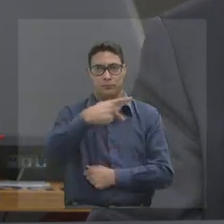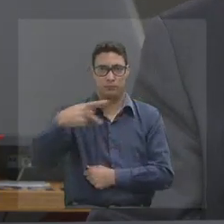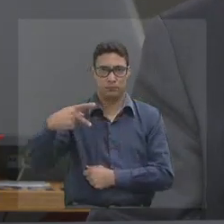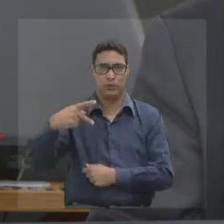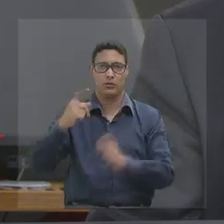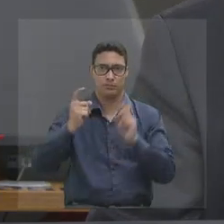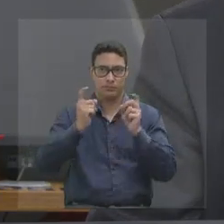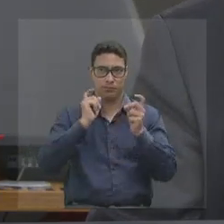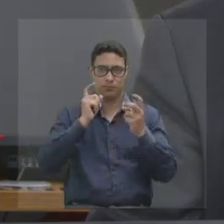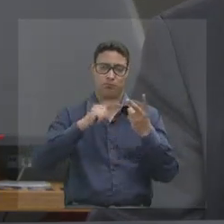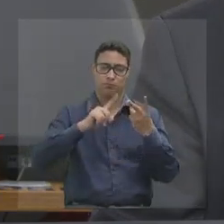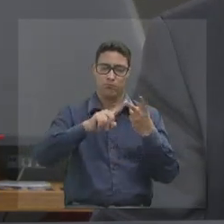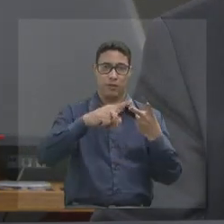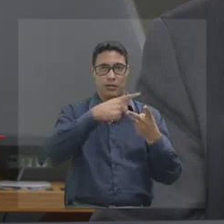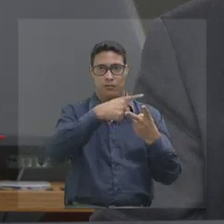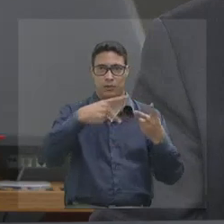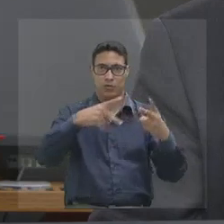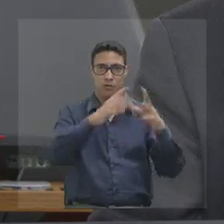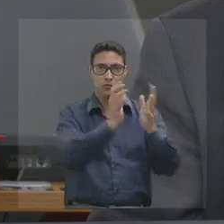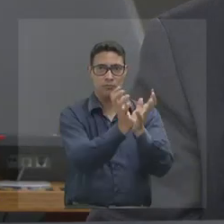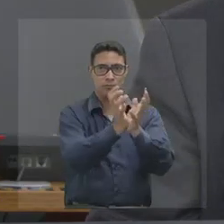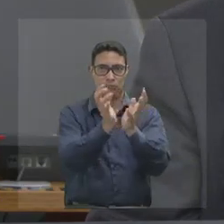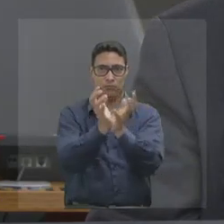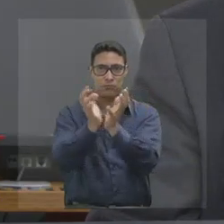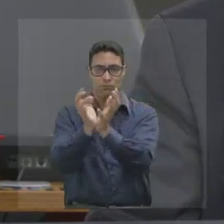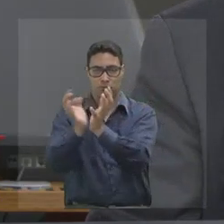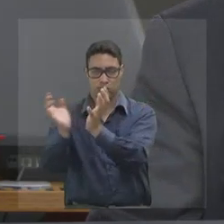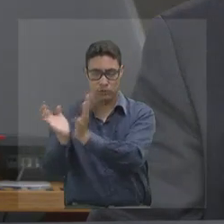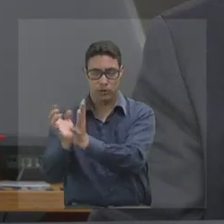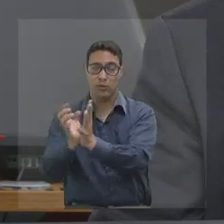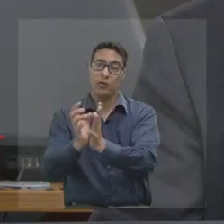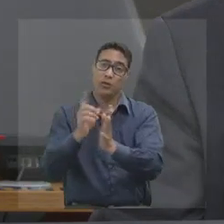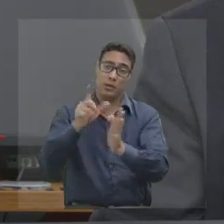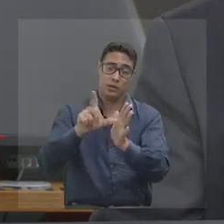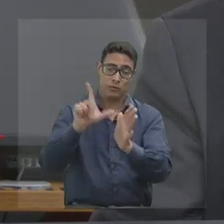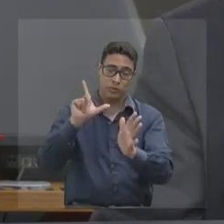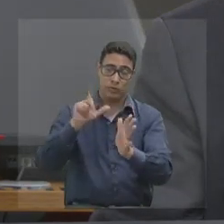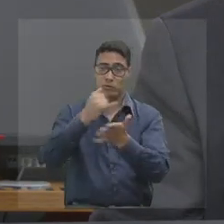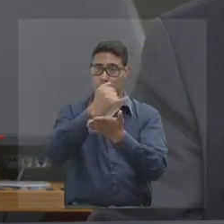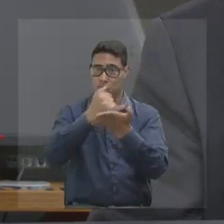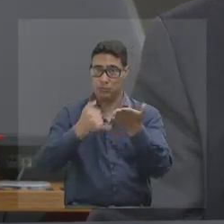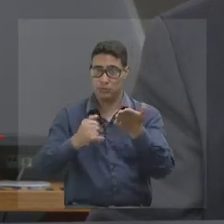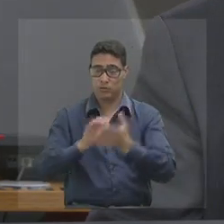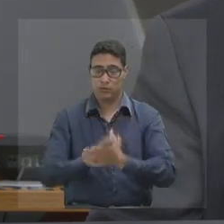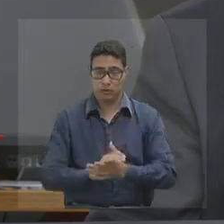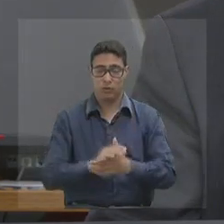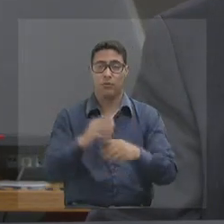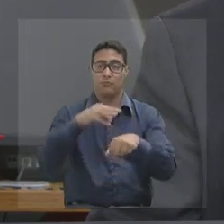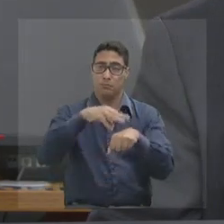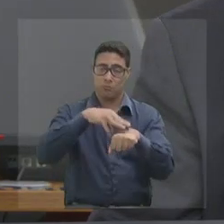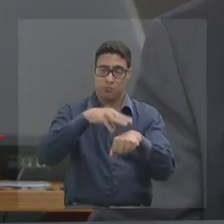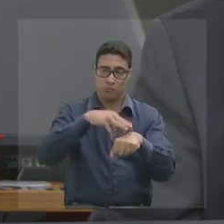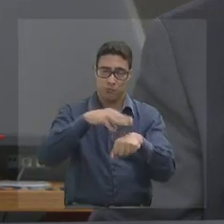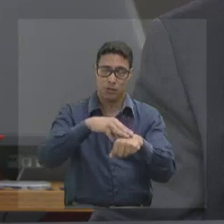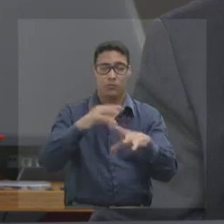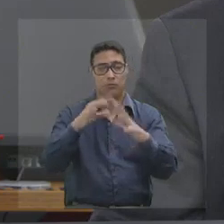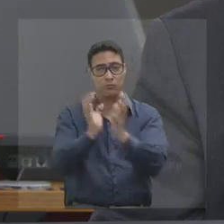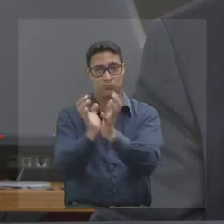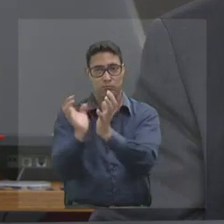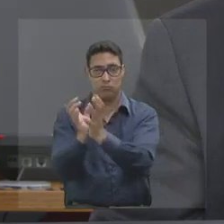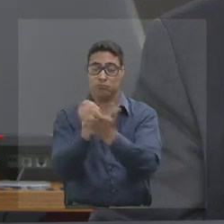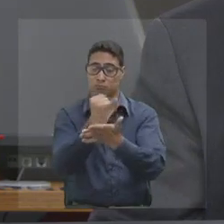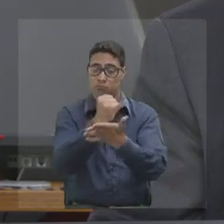reunião Presidente das comissões permanentes por ordem de inscrição membros das comissões permanentes por